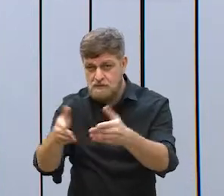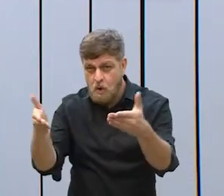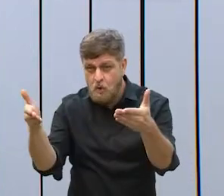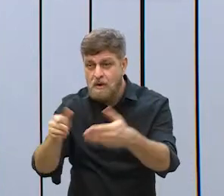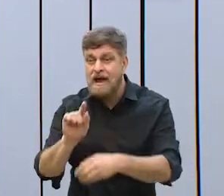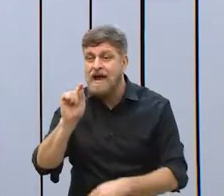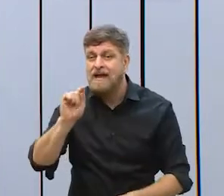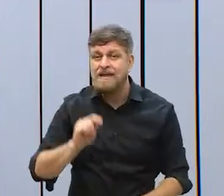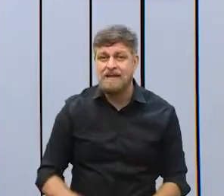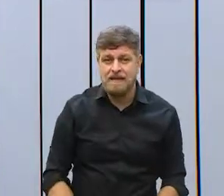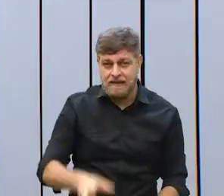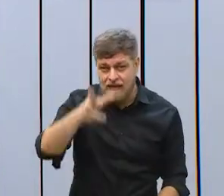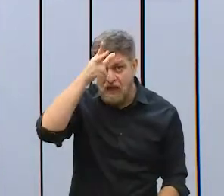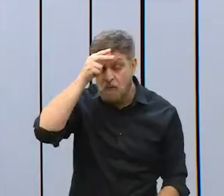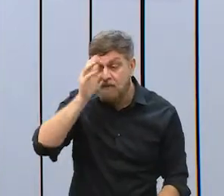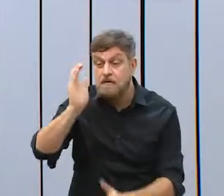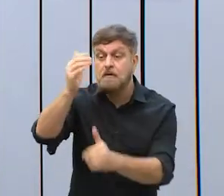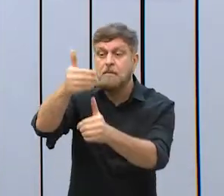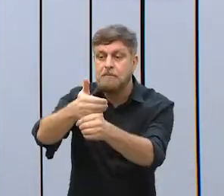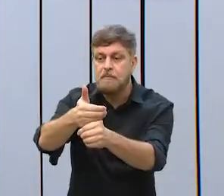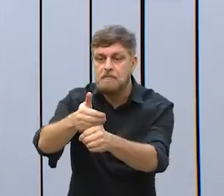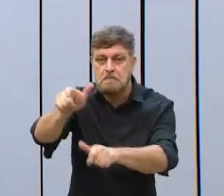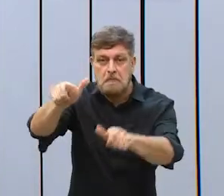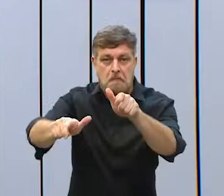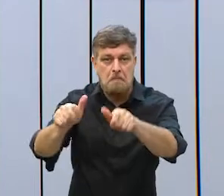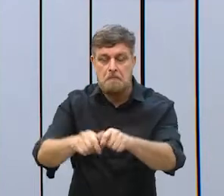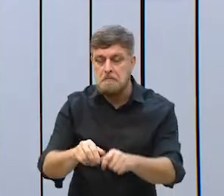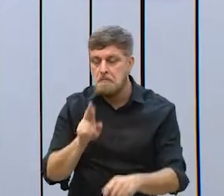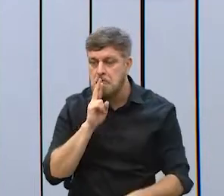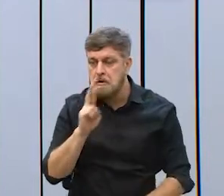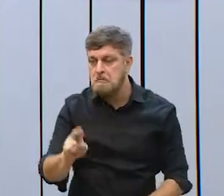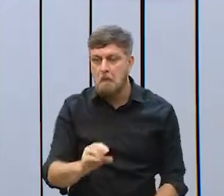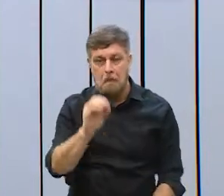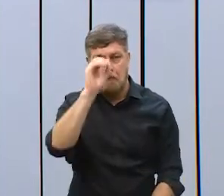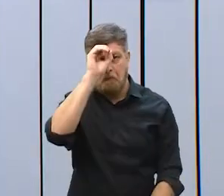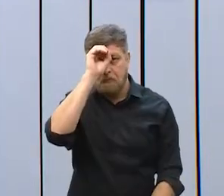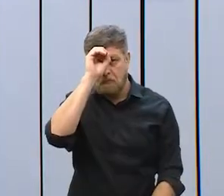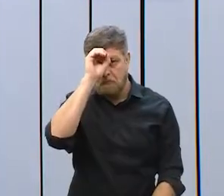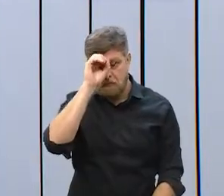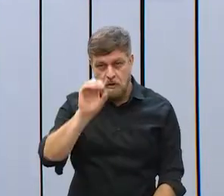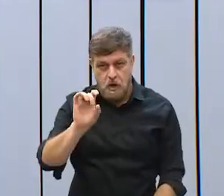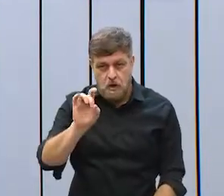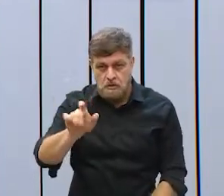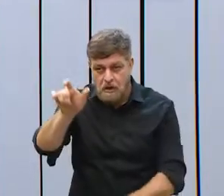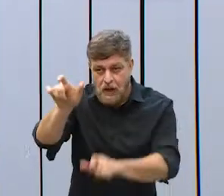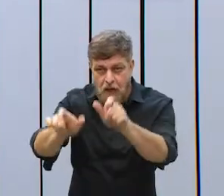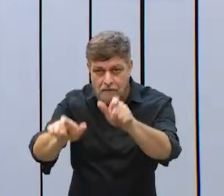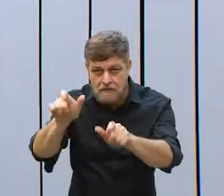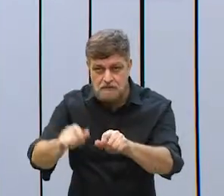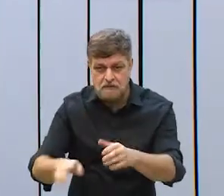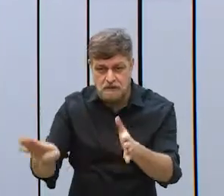o subprefeito, por exemplo, eles não sabem. E não é só morador, aquele que